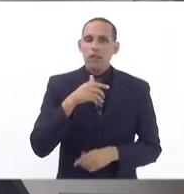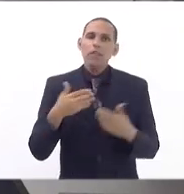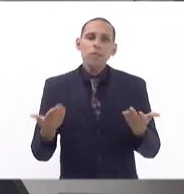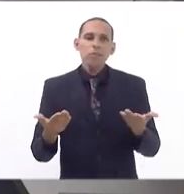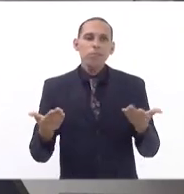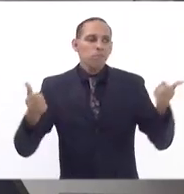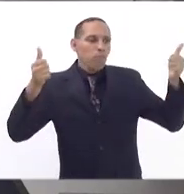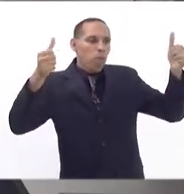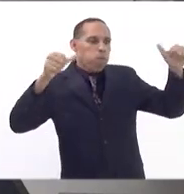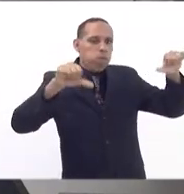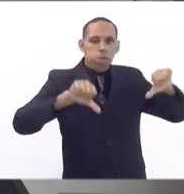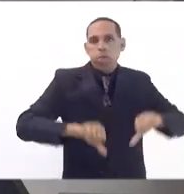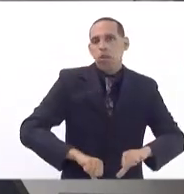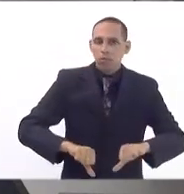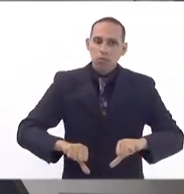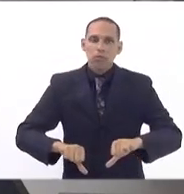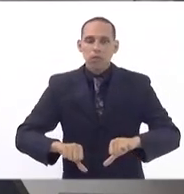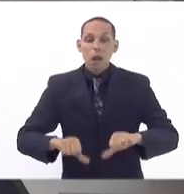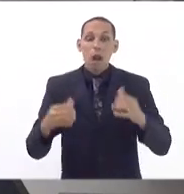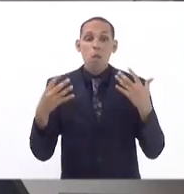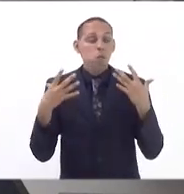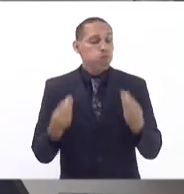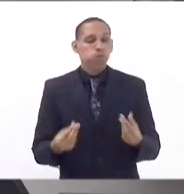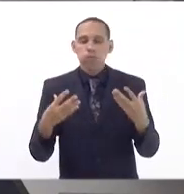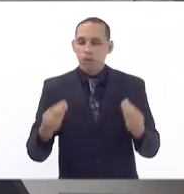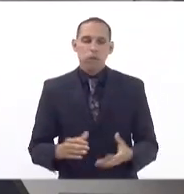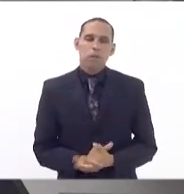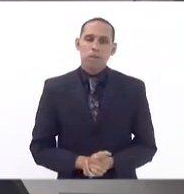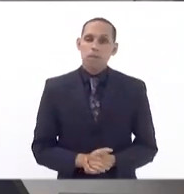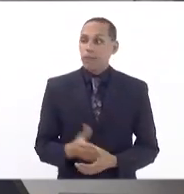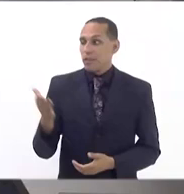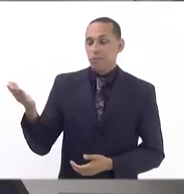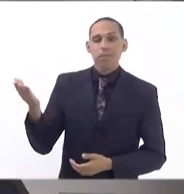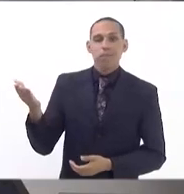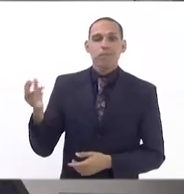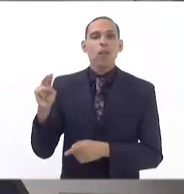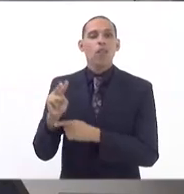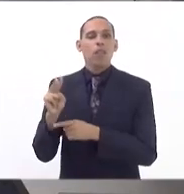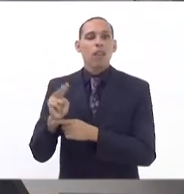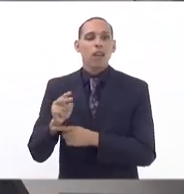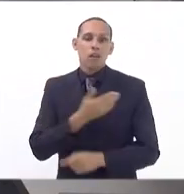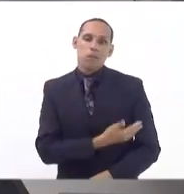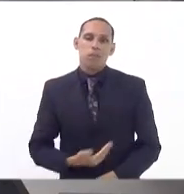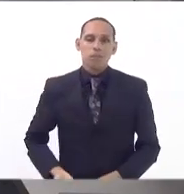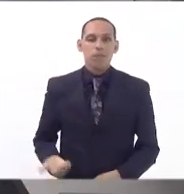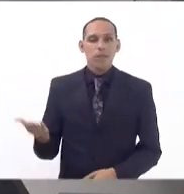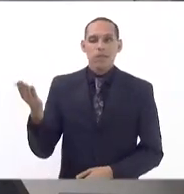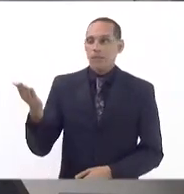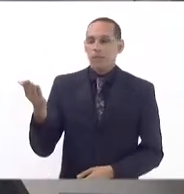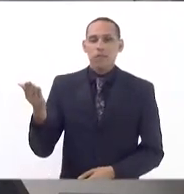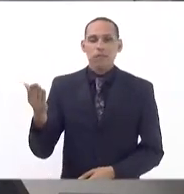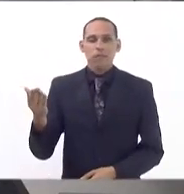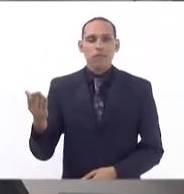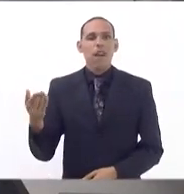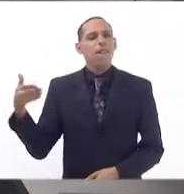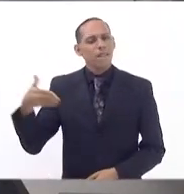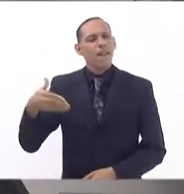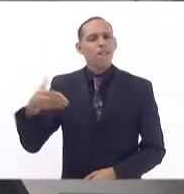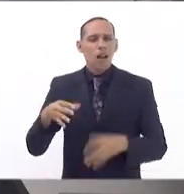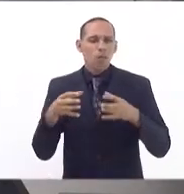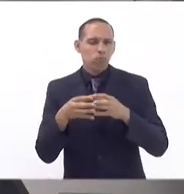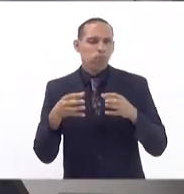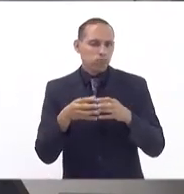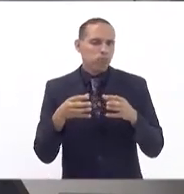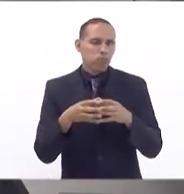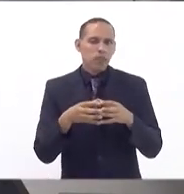isso que o caos aumentam consideravelmente o defensor público está aqui participou de várias comissões aqui na casa começou